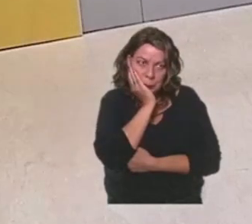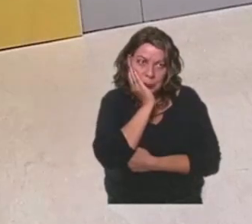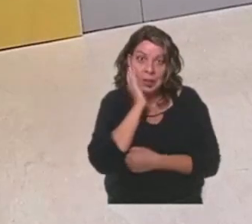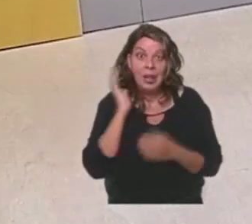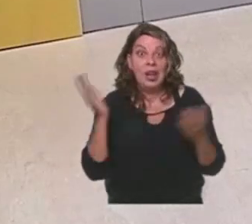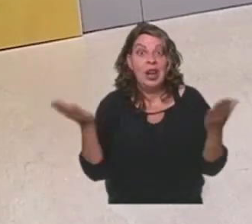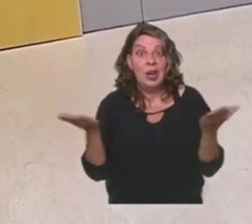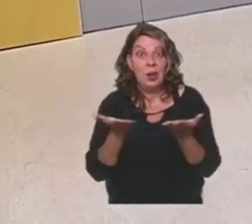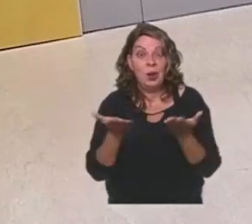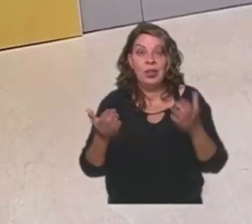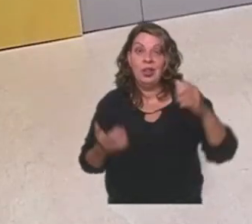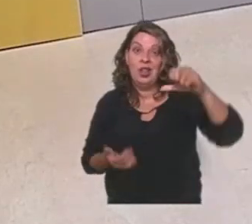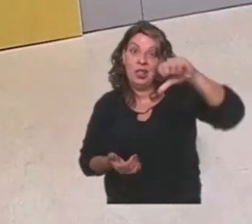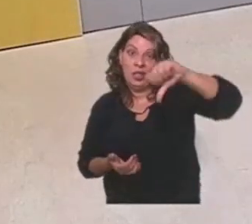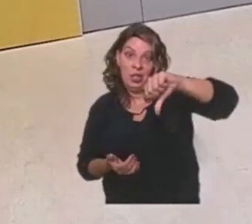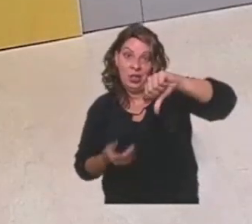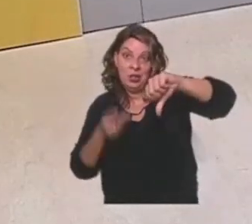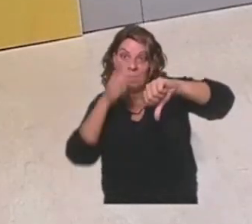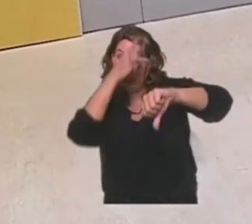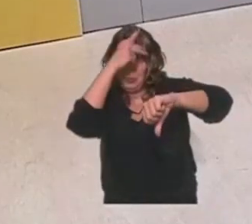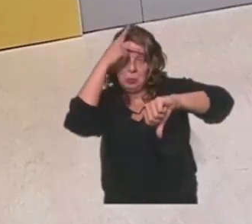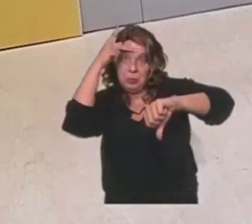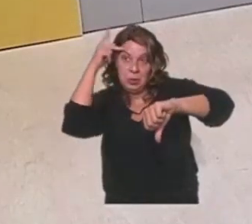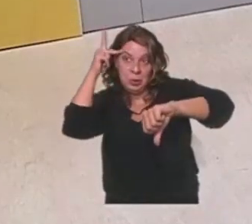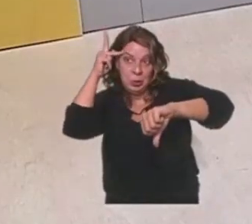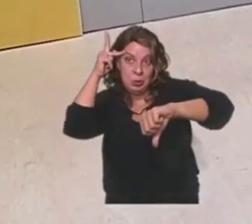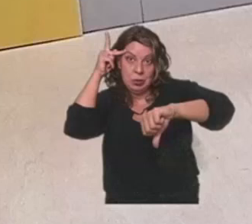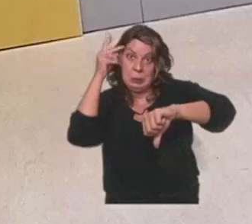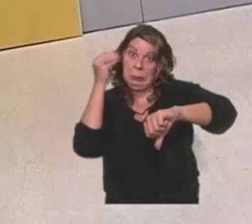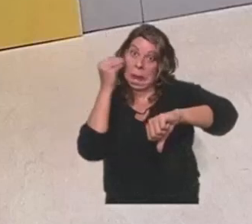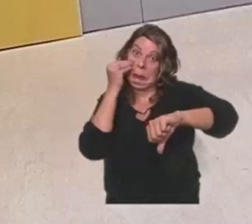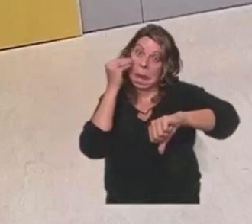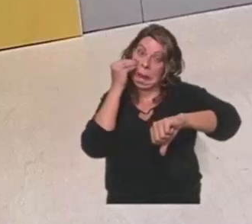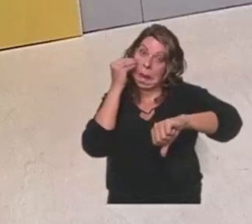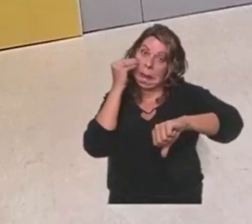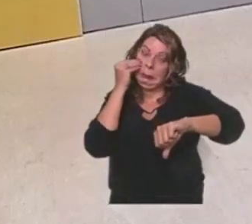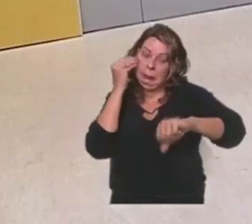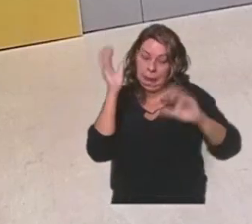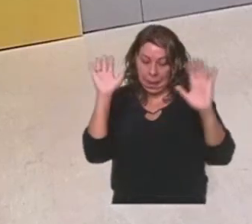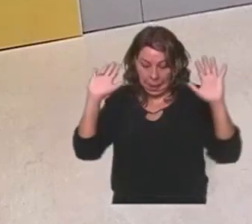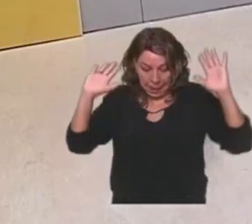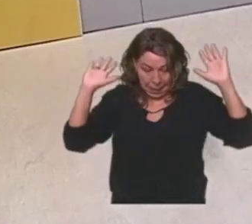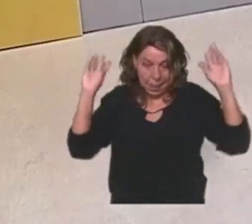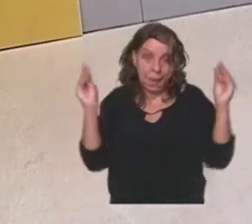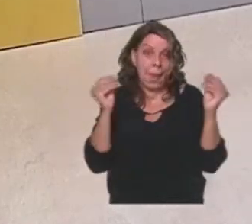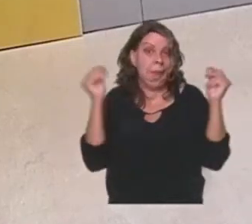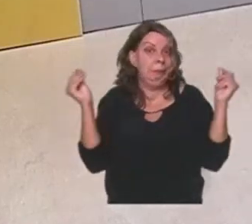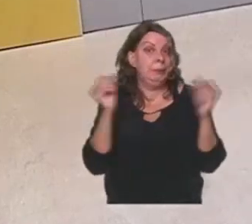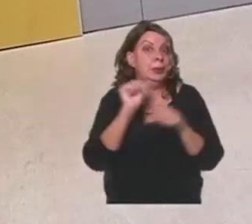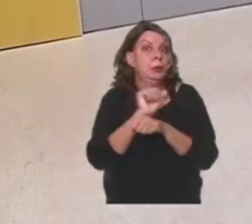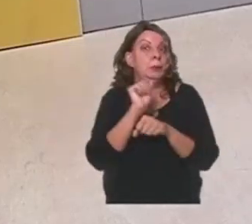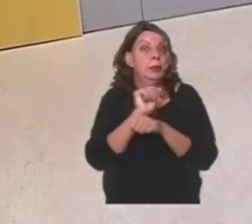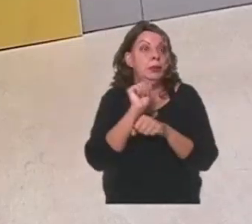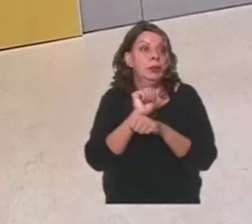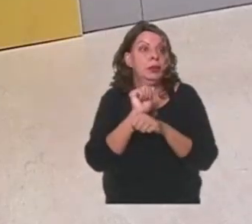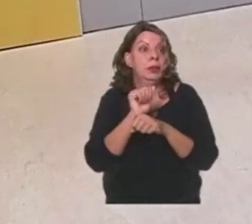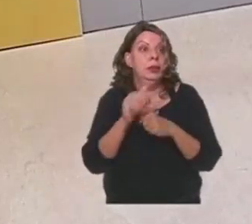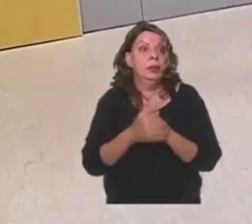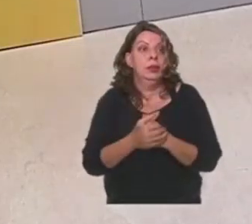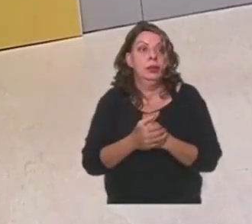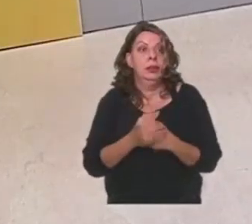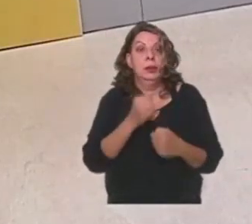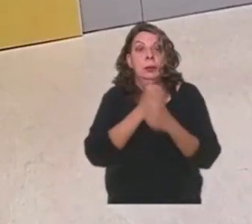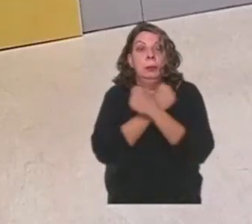Agora já são nove títulos com possibilidades de levar. A gente aguarda mais uma bolinha a ser chamada. Eu já abraço aqui a